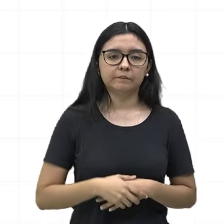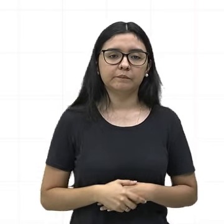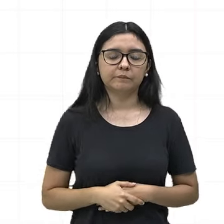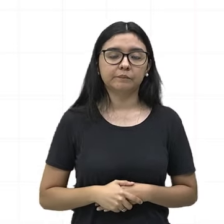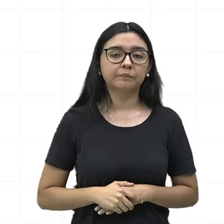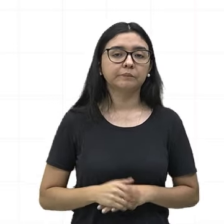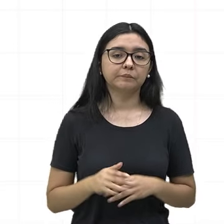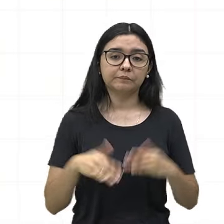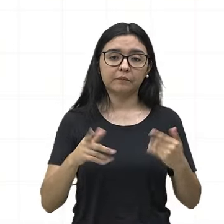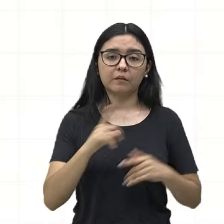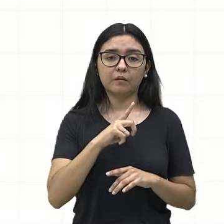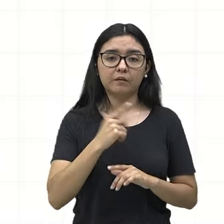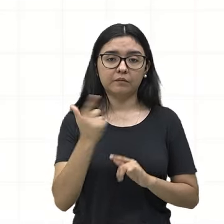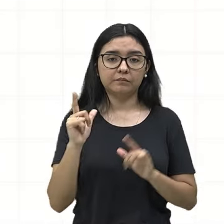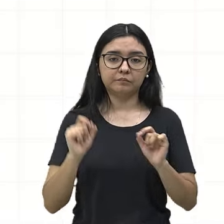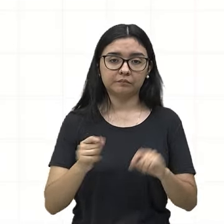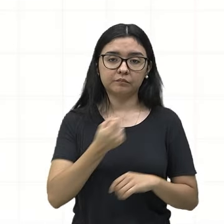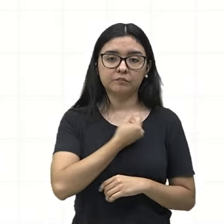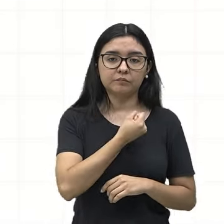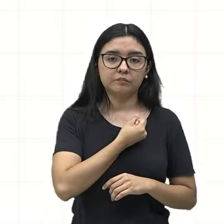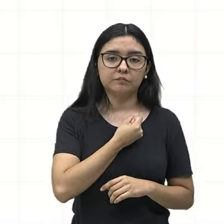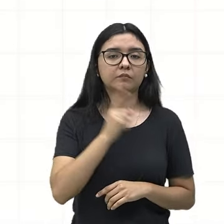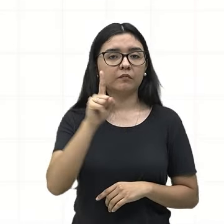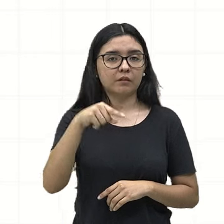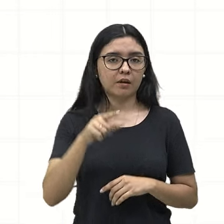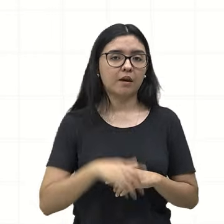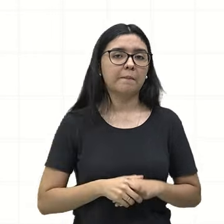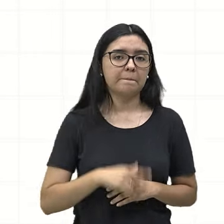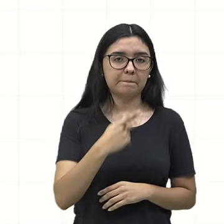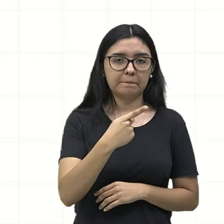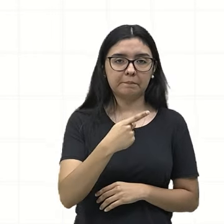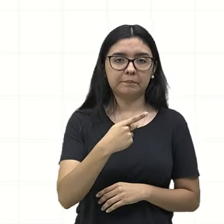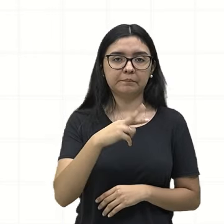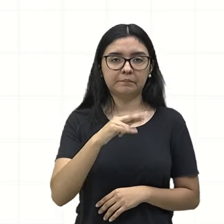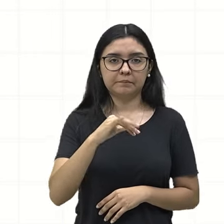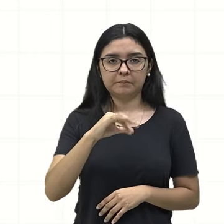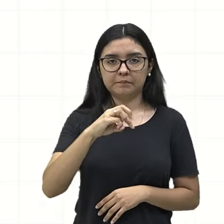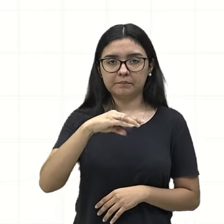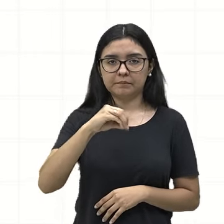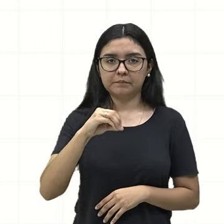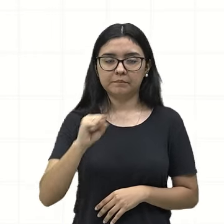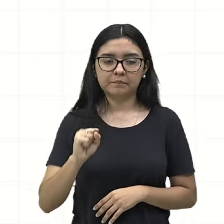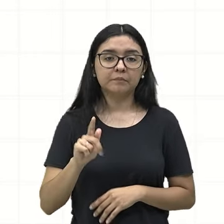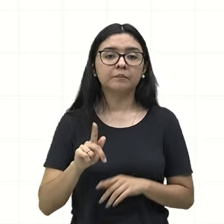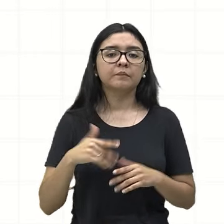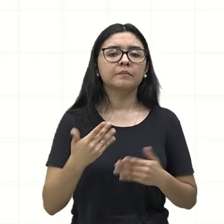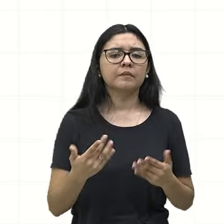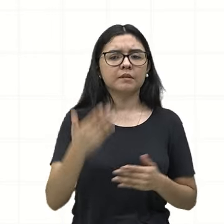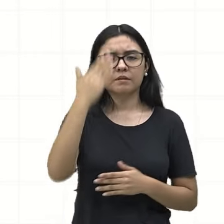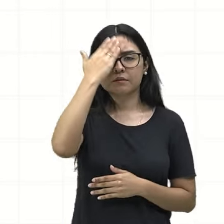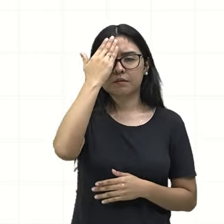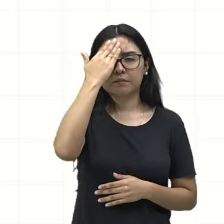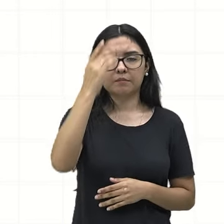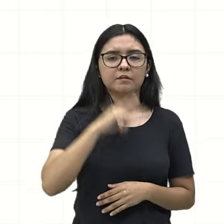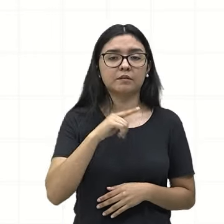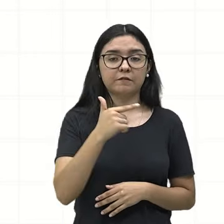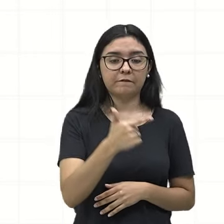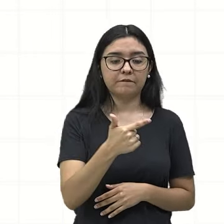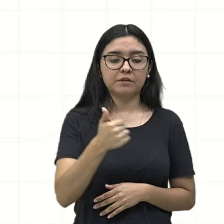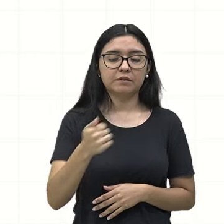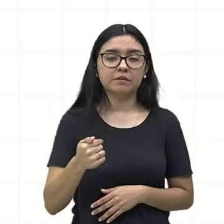Há muitos outros números que são ditos como primos gêmeos, tá legal? Sabemos que existe 27 milhões, olha